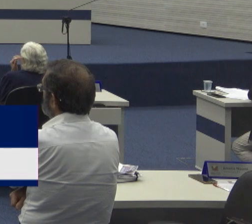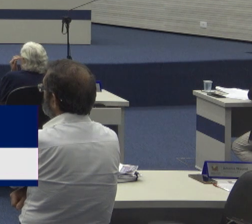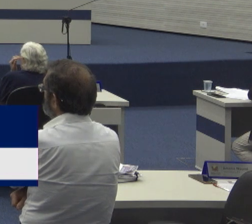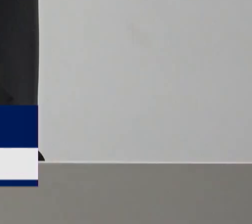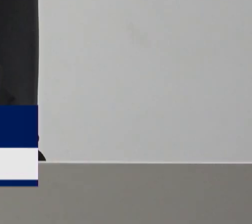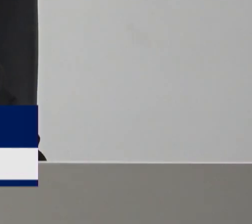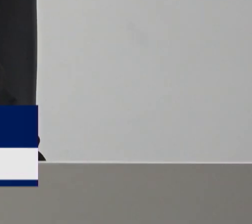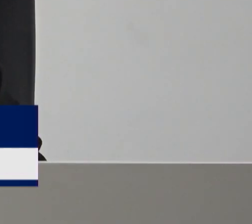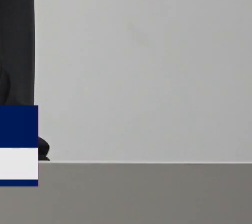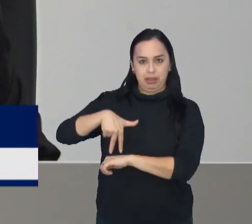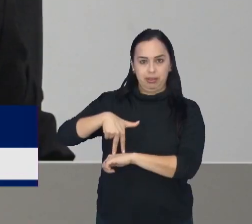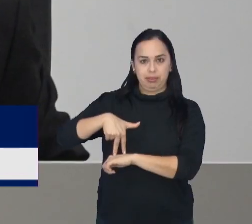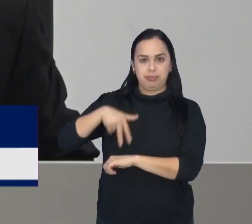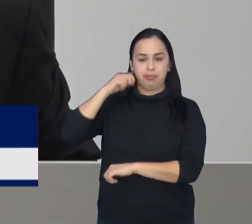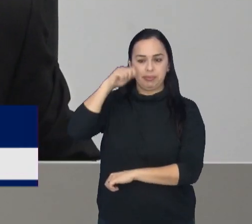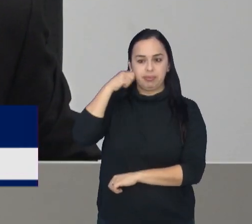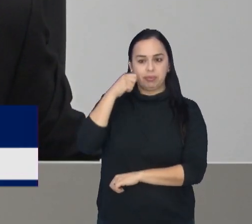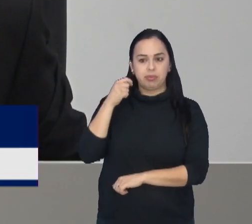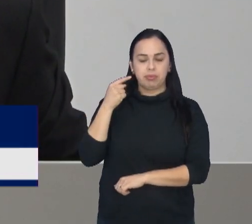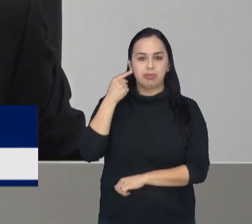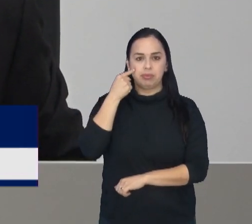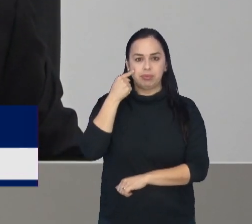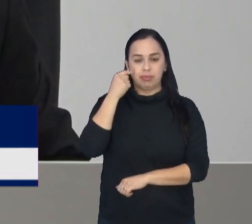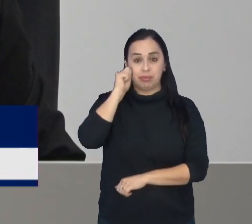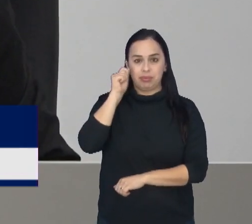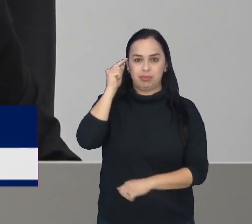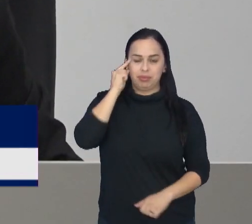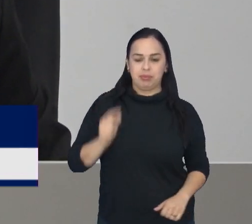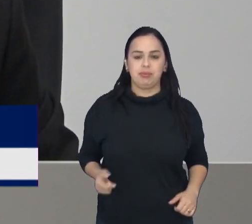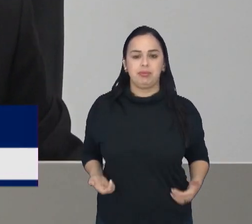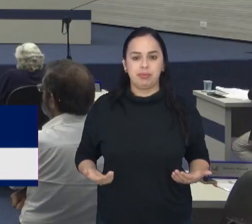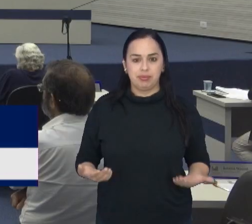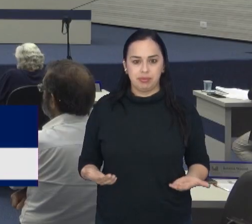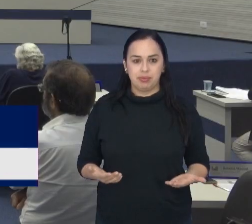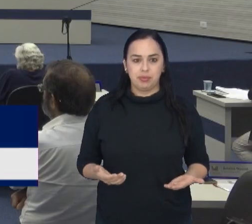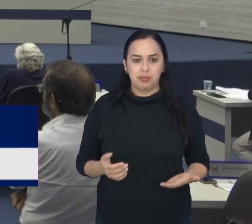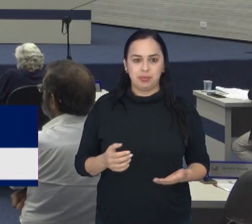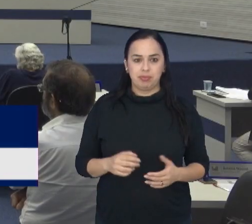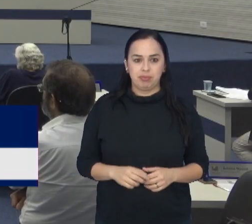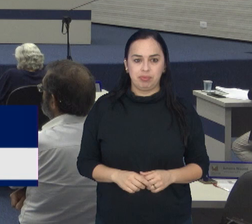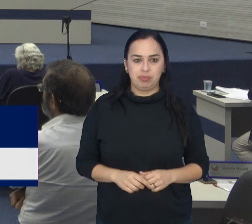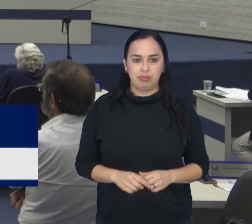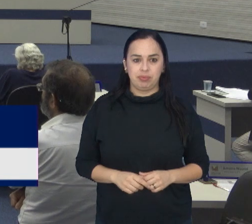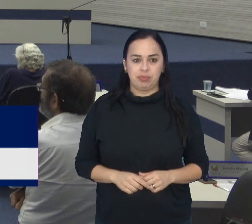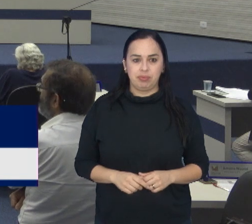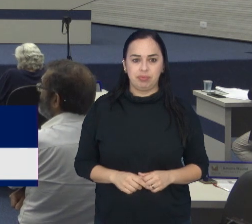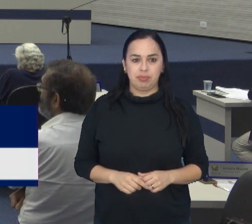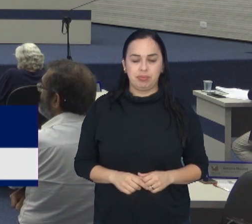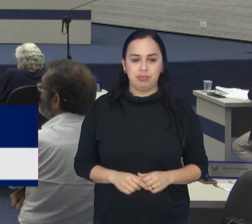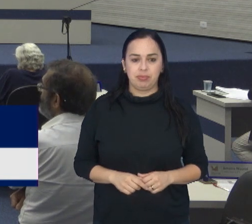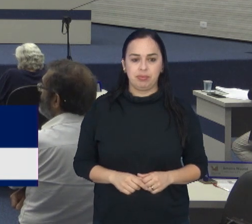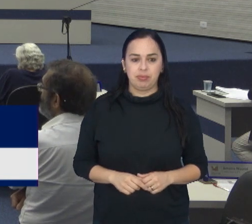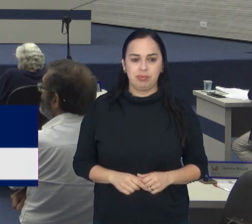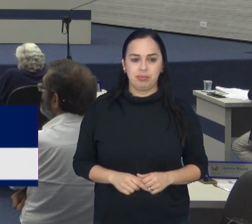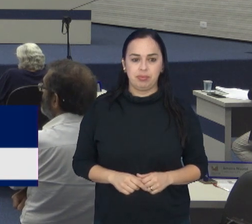Com a palavra, a vereadora Amélia Naomi. Espera o microfone. fazer meu circo.